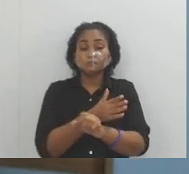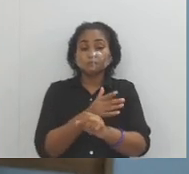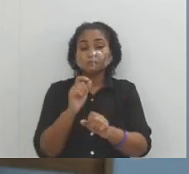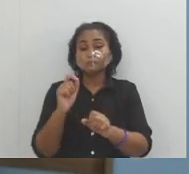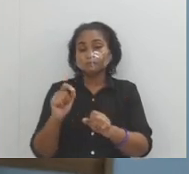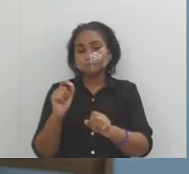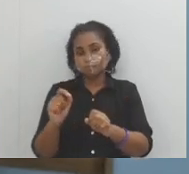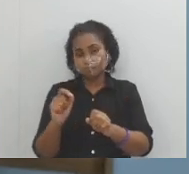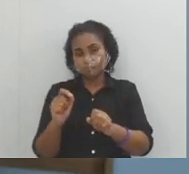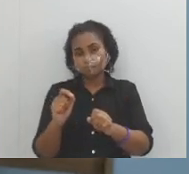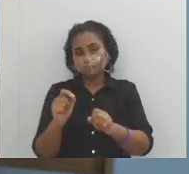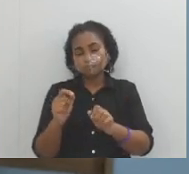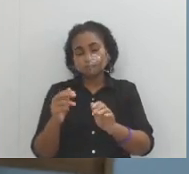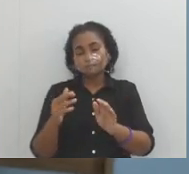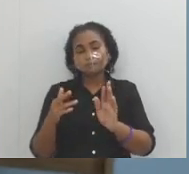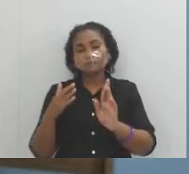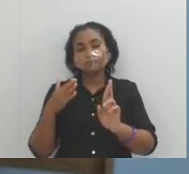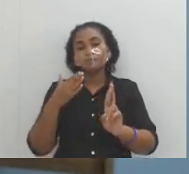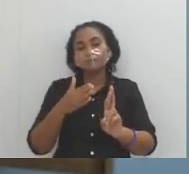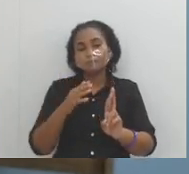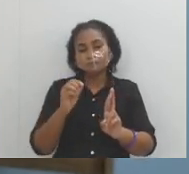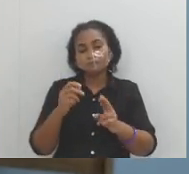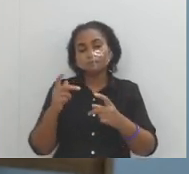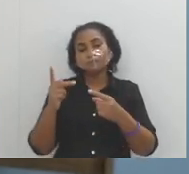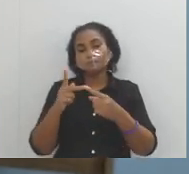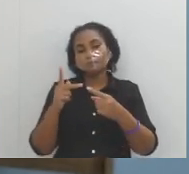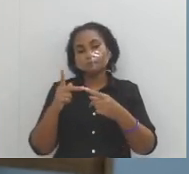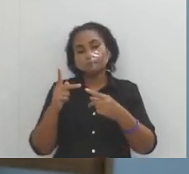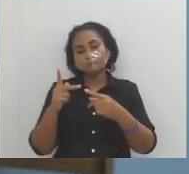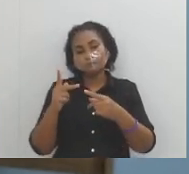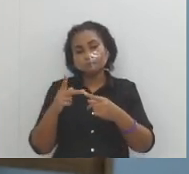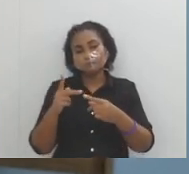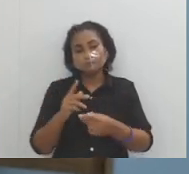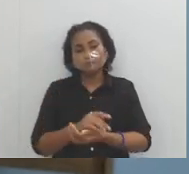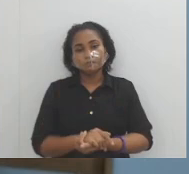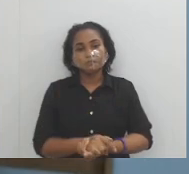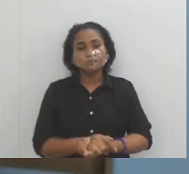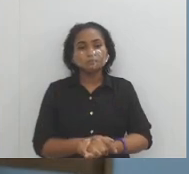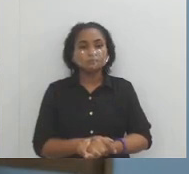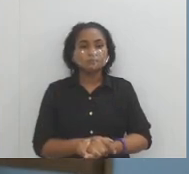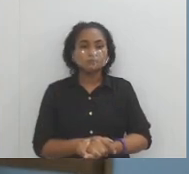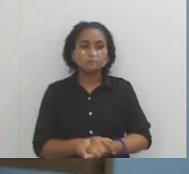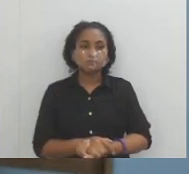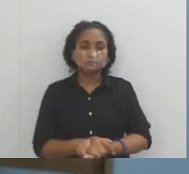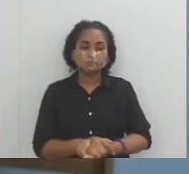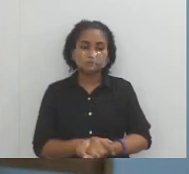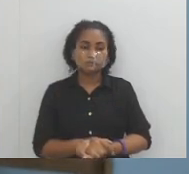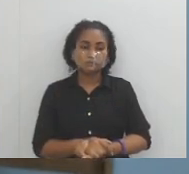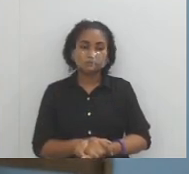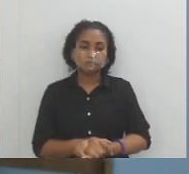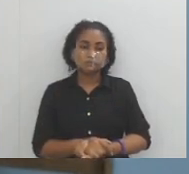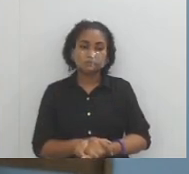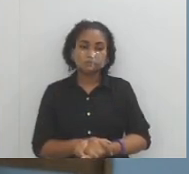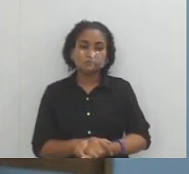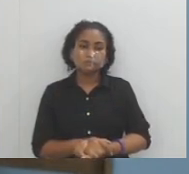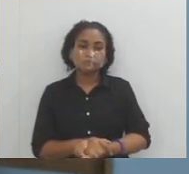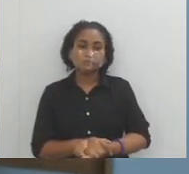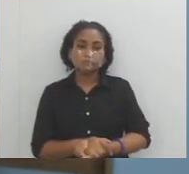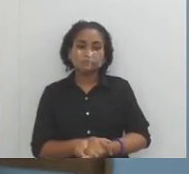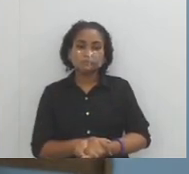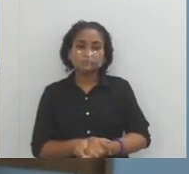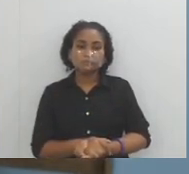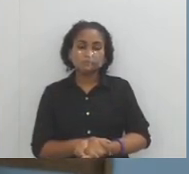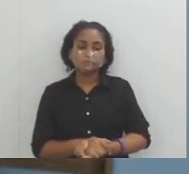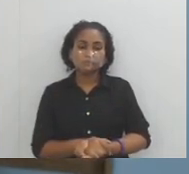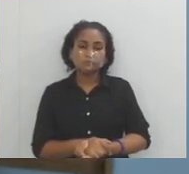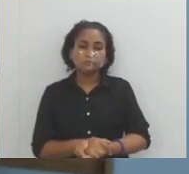depois seja regido por uma preposição. É a preposição aí, no caso, em, tá certo?